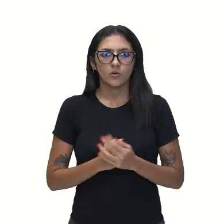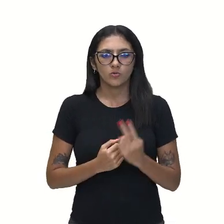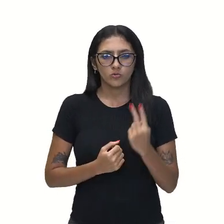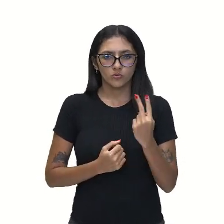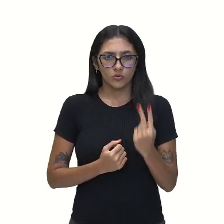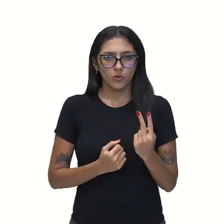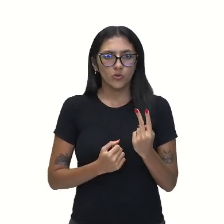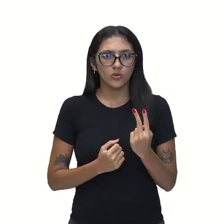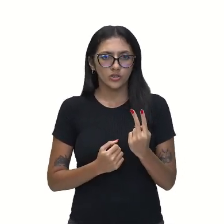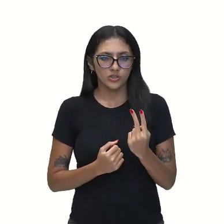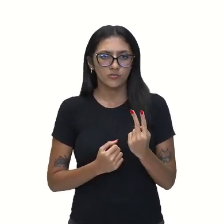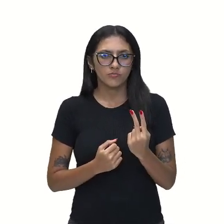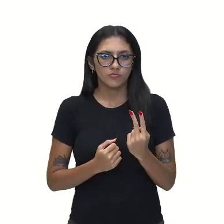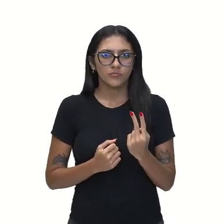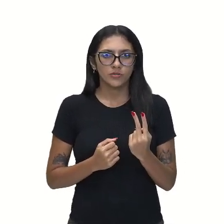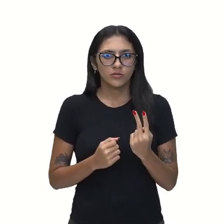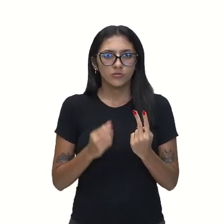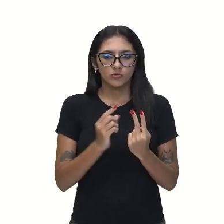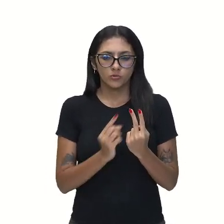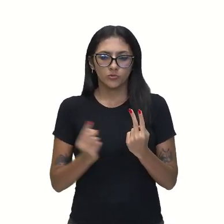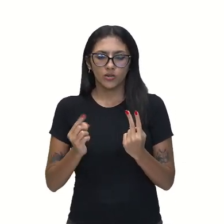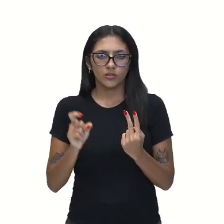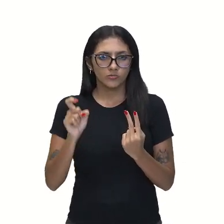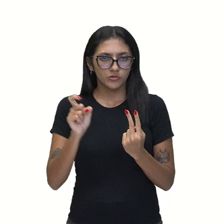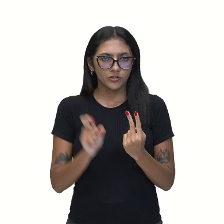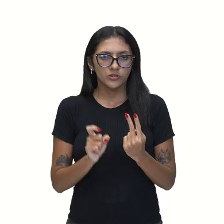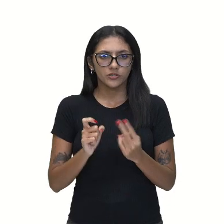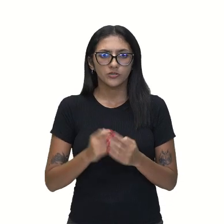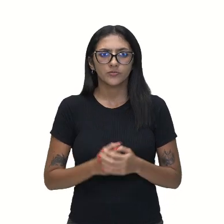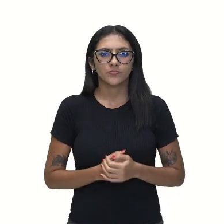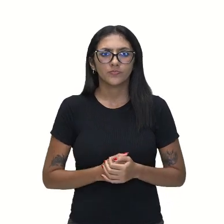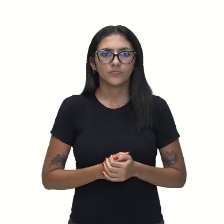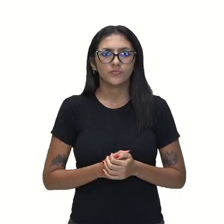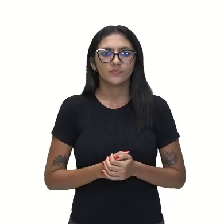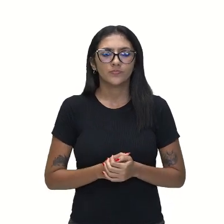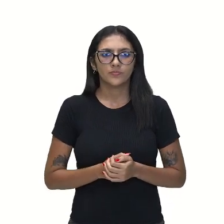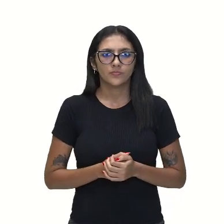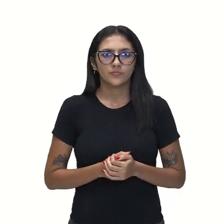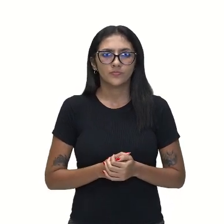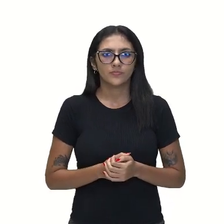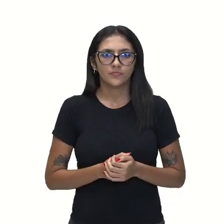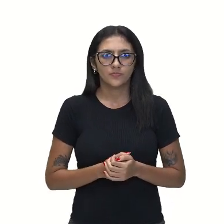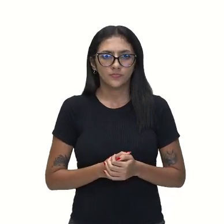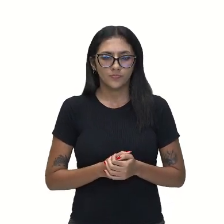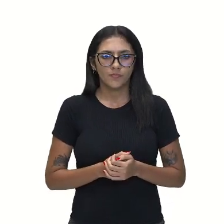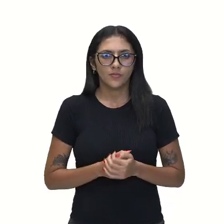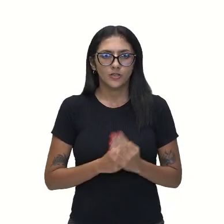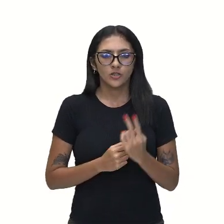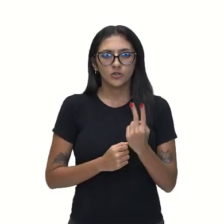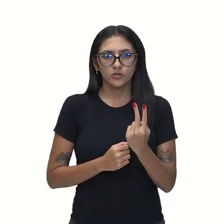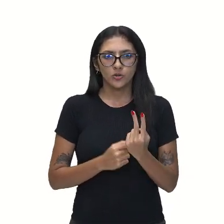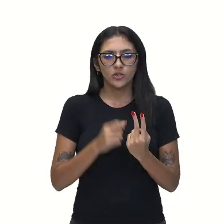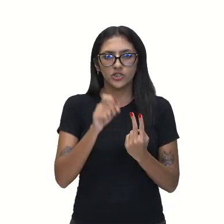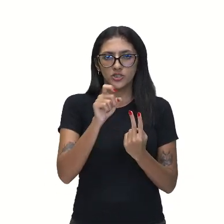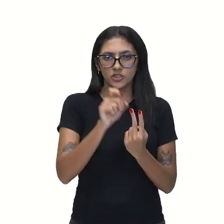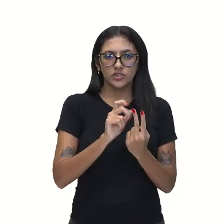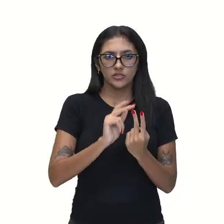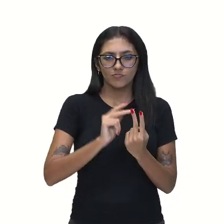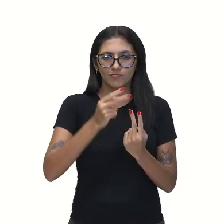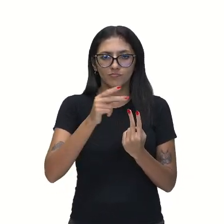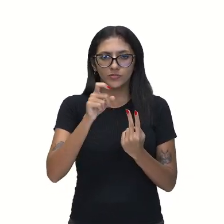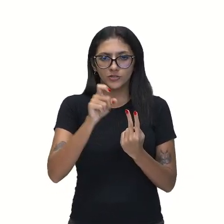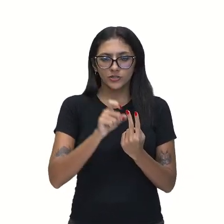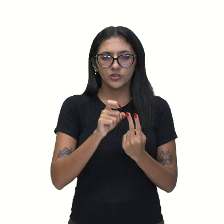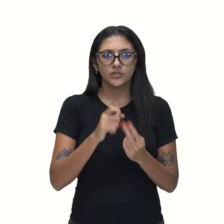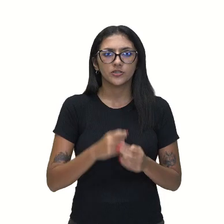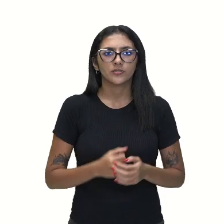de uma potência. Como assim, professor? Nós vamos ter isso aqui, ó. 2 elevado a x